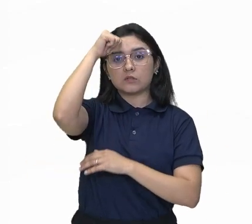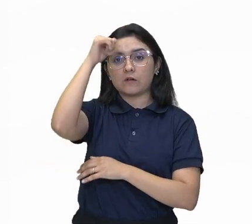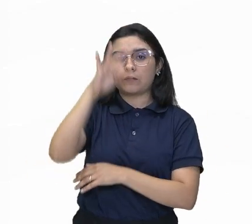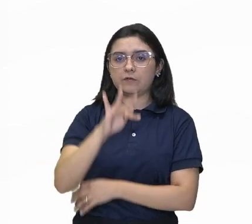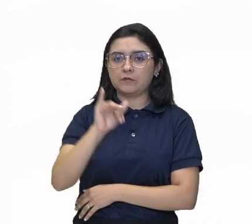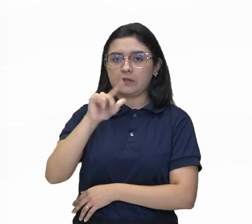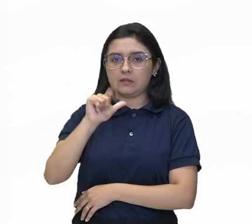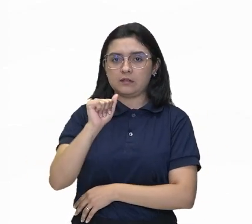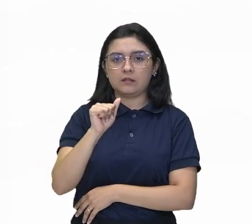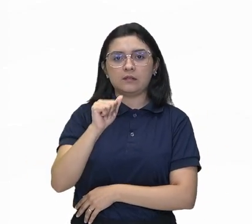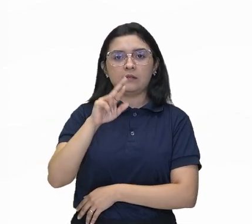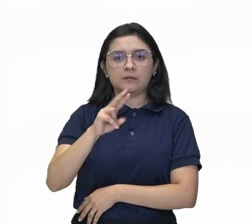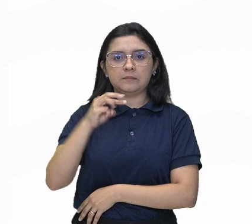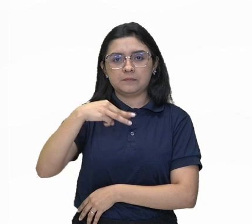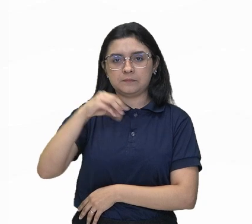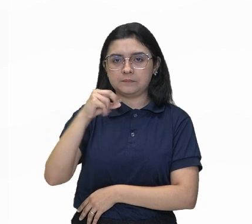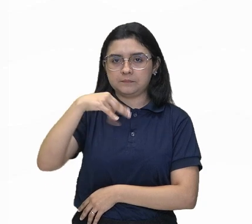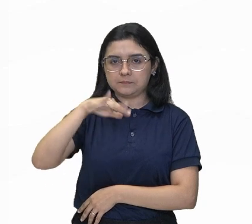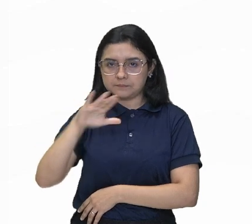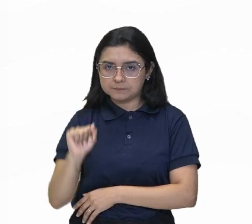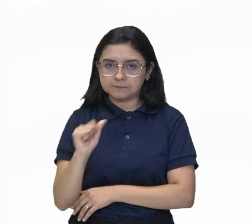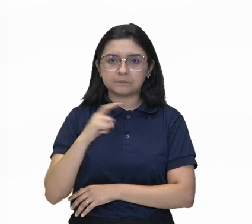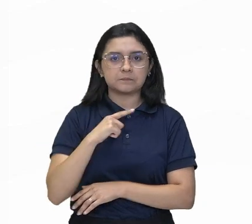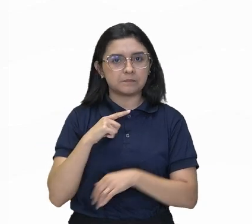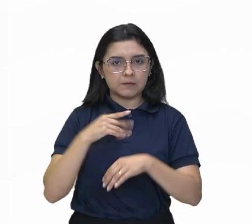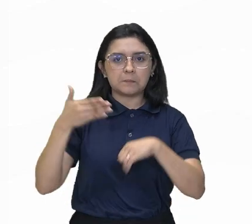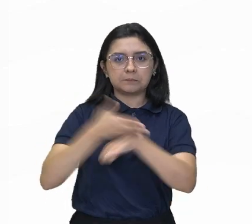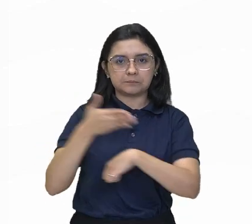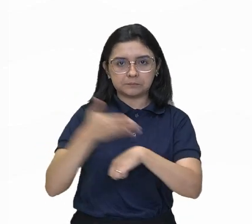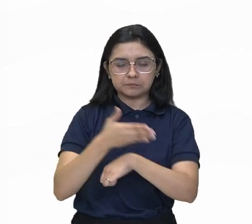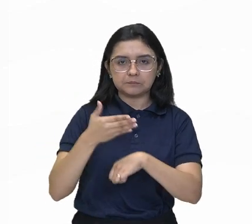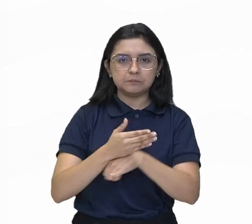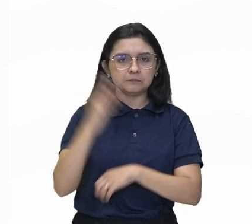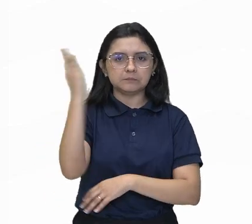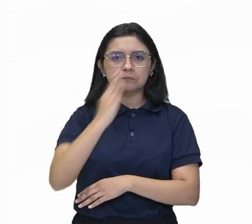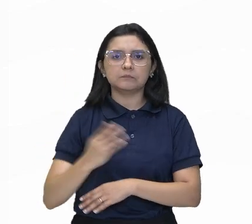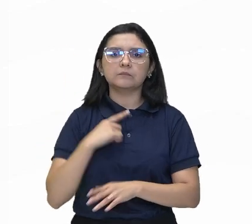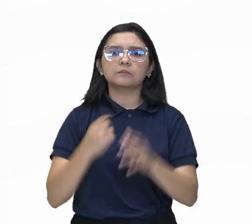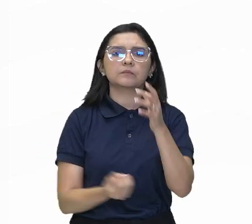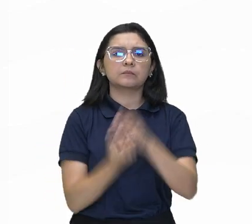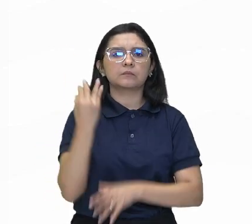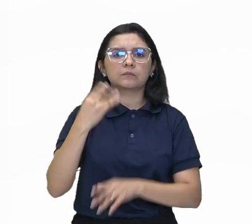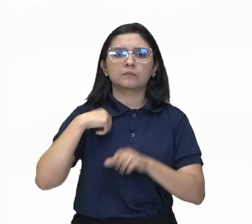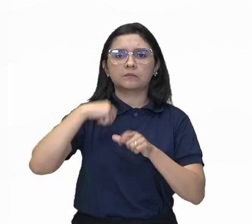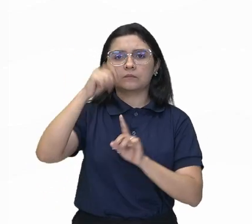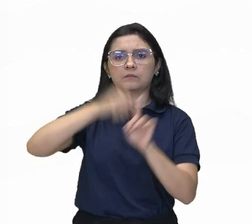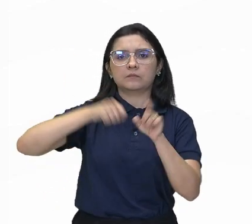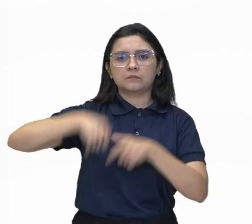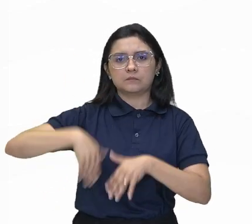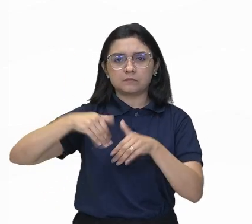conhecida como uma das mais atuantes orquestras brasileiras. Sua criação em setembro de